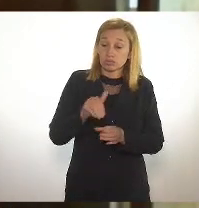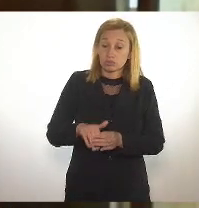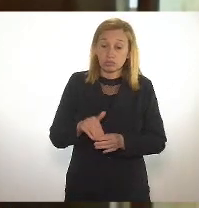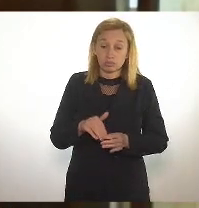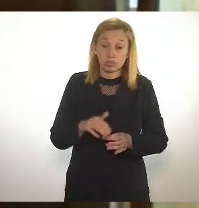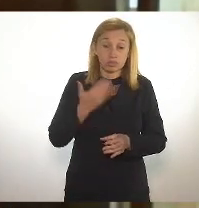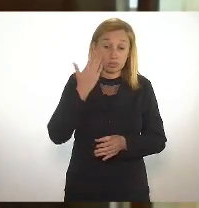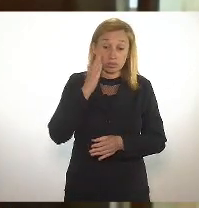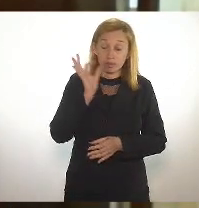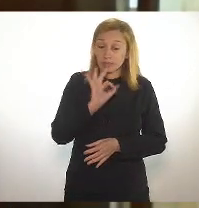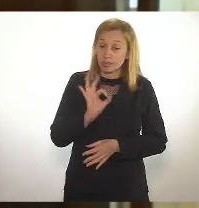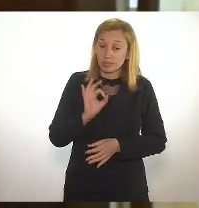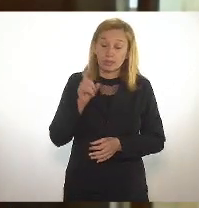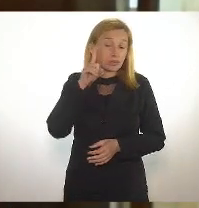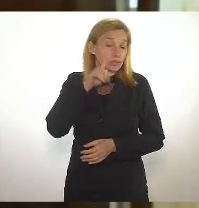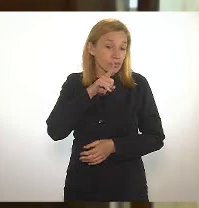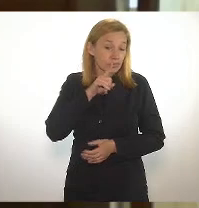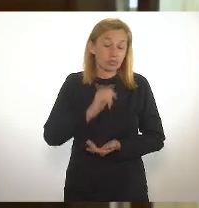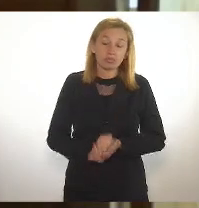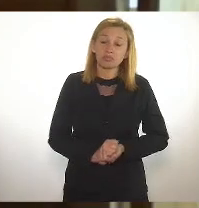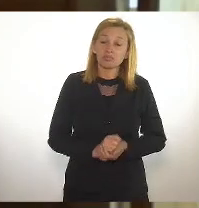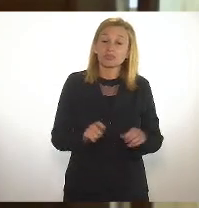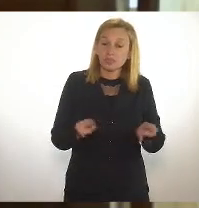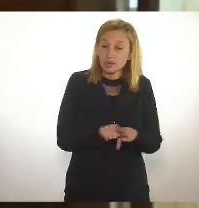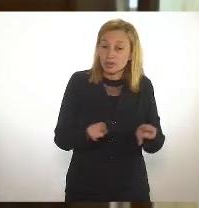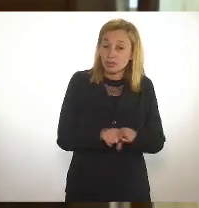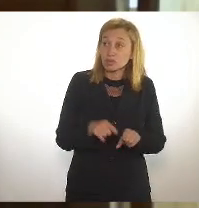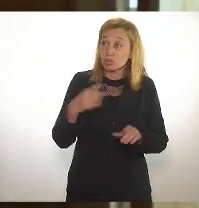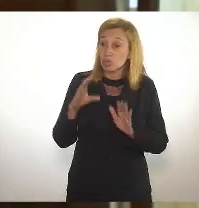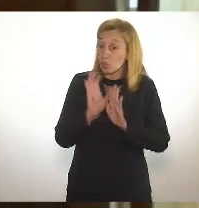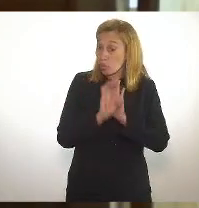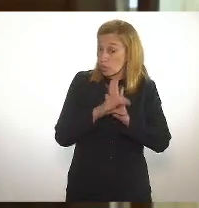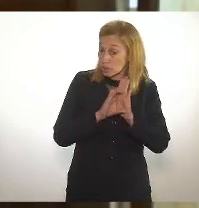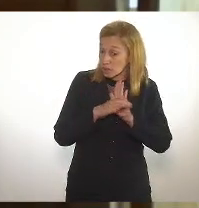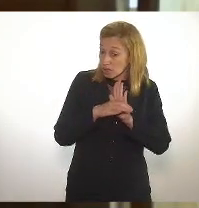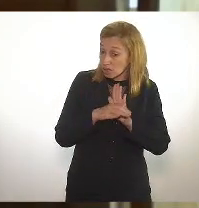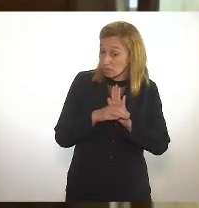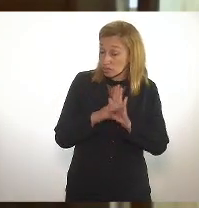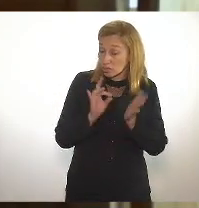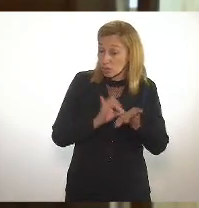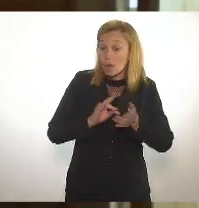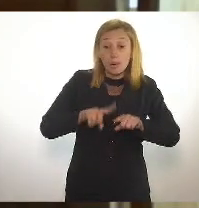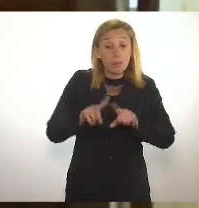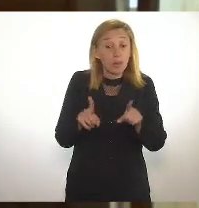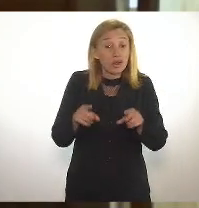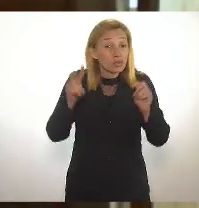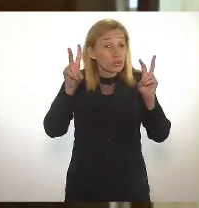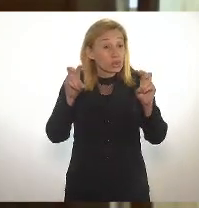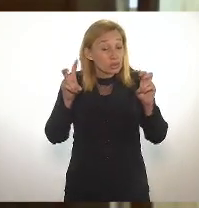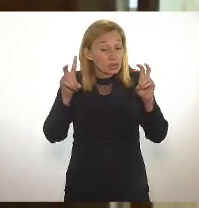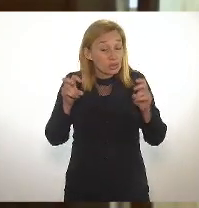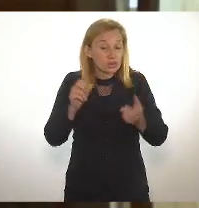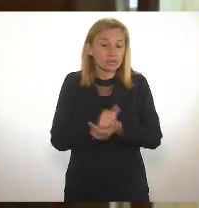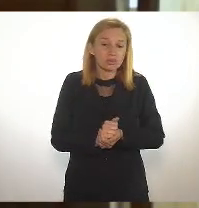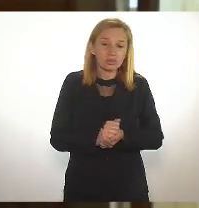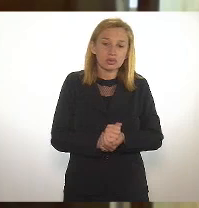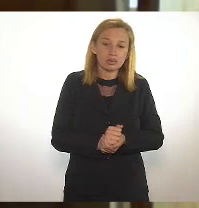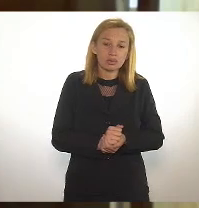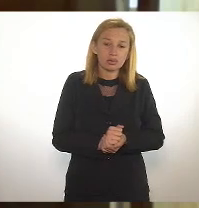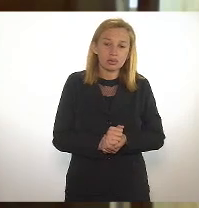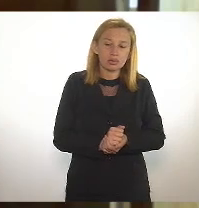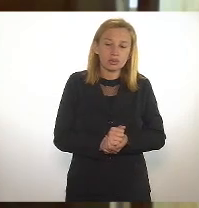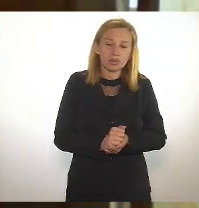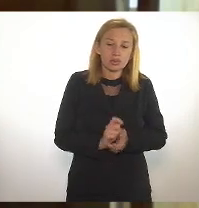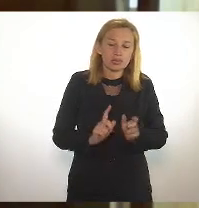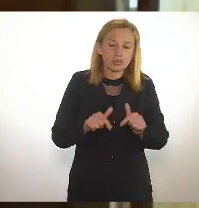americana, nem tampouco nos seus conceitos originais. Mas é uma situação tão atípica